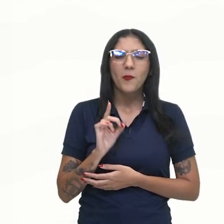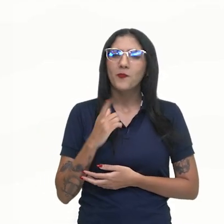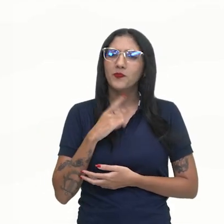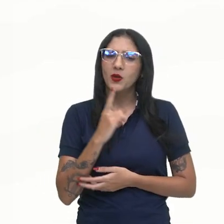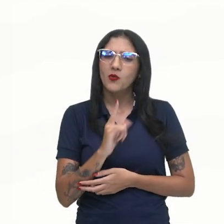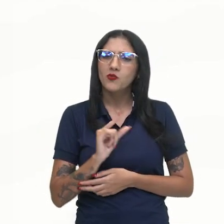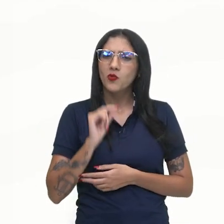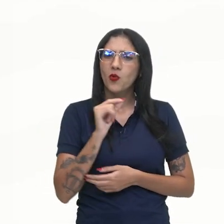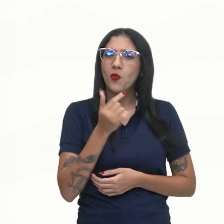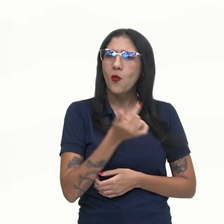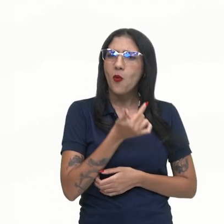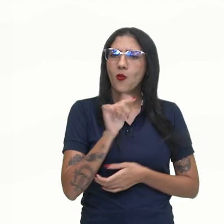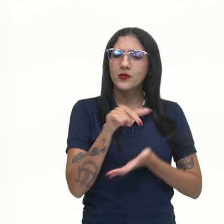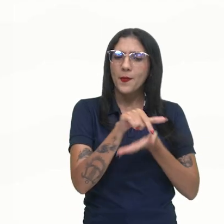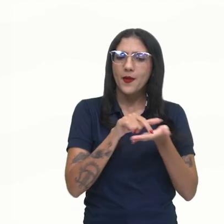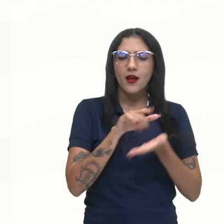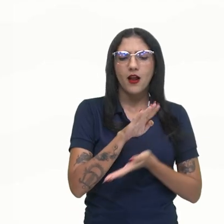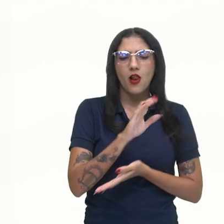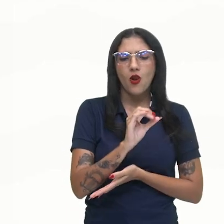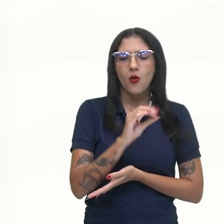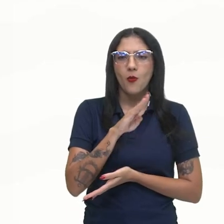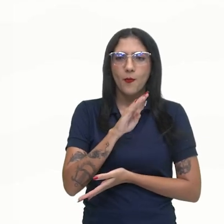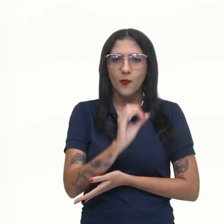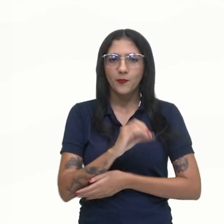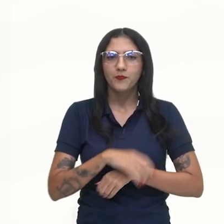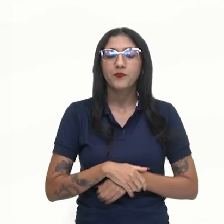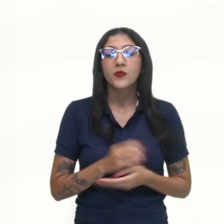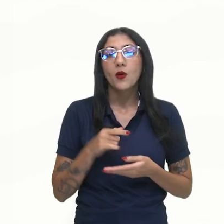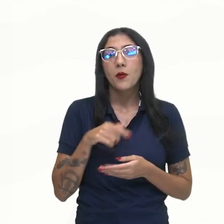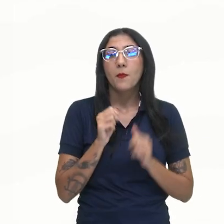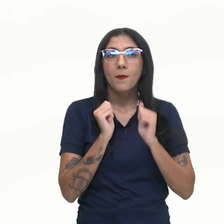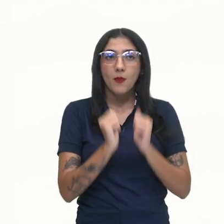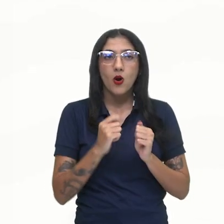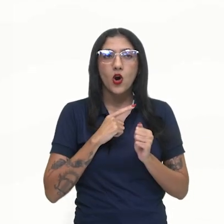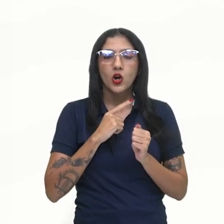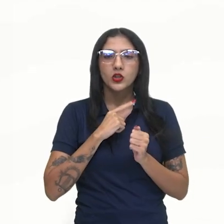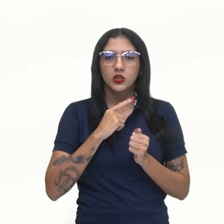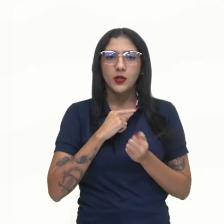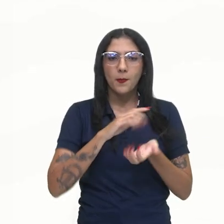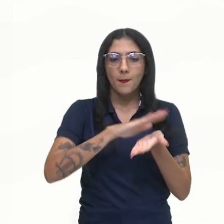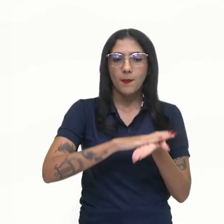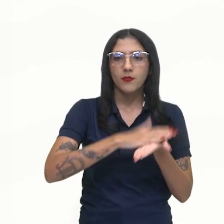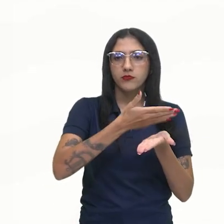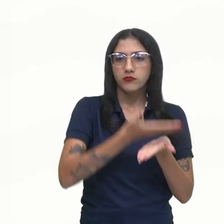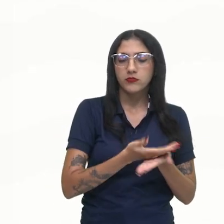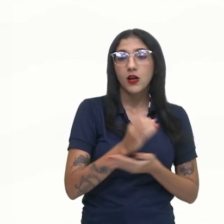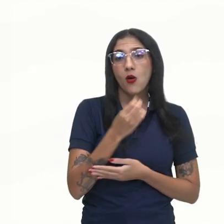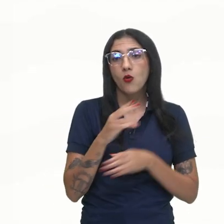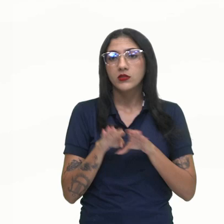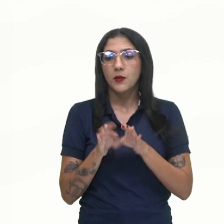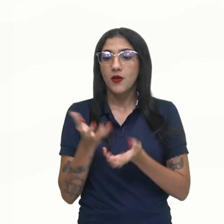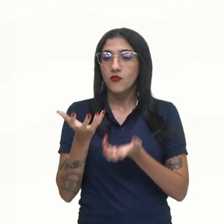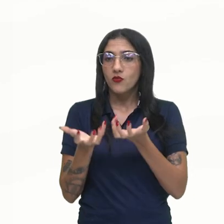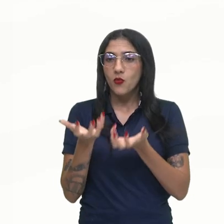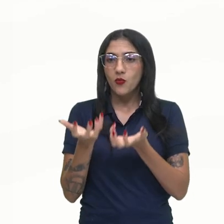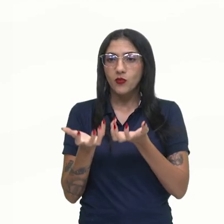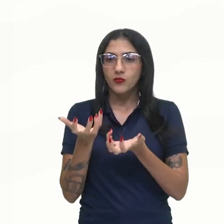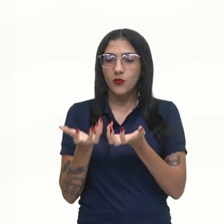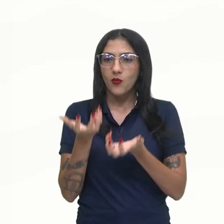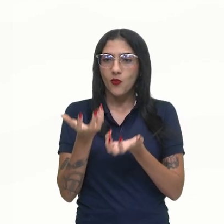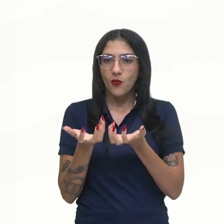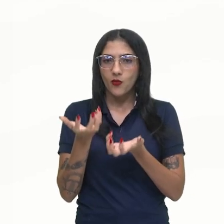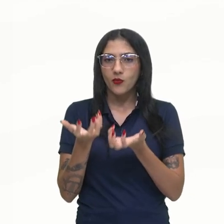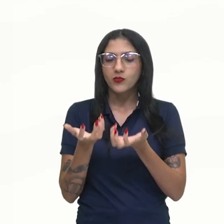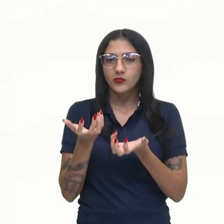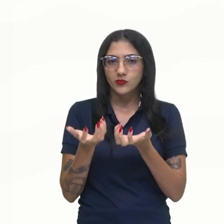prefiro o lombo. E pode ser preparado, ó, grilled or roasted. Pode ser frito, pode